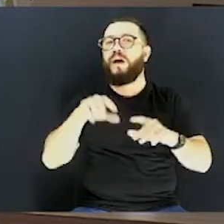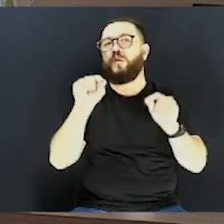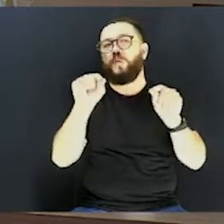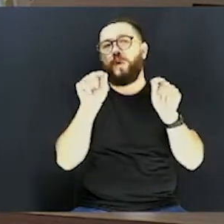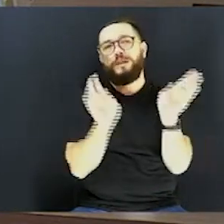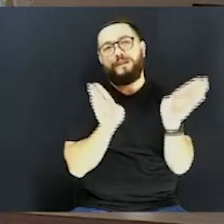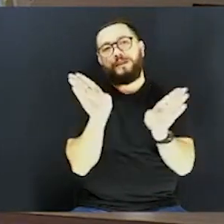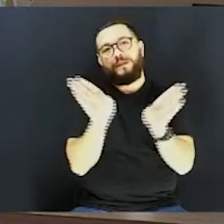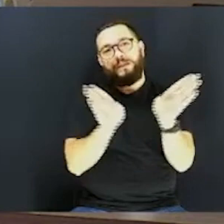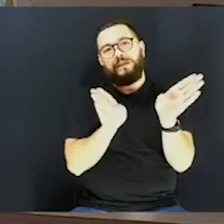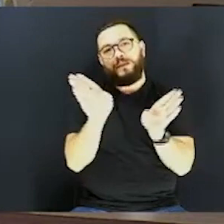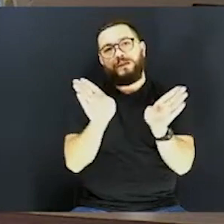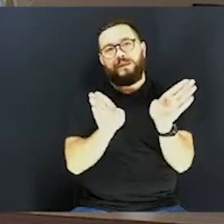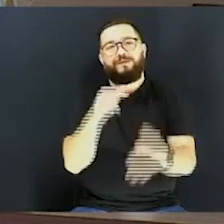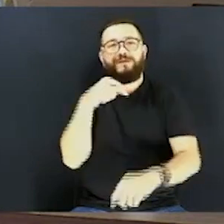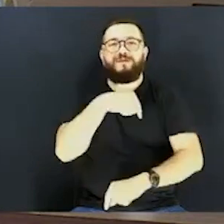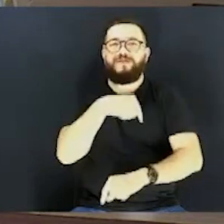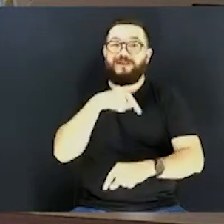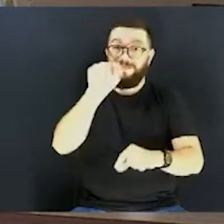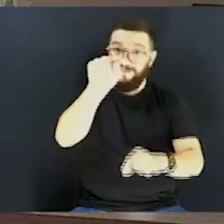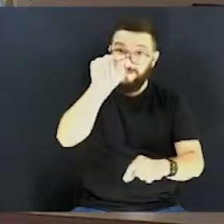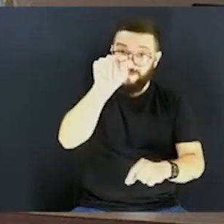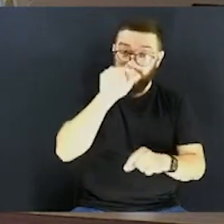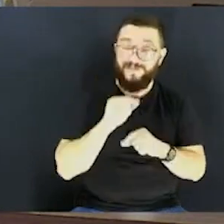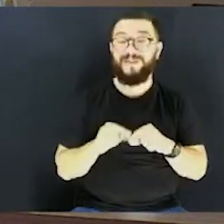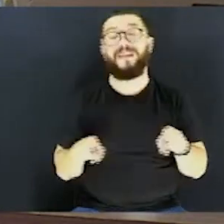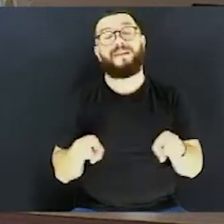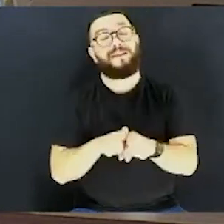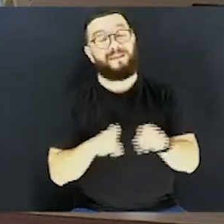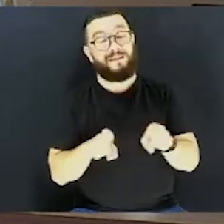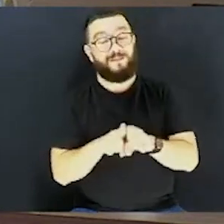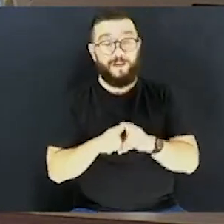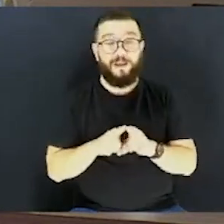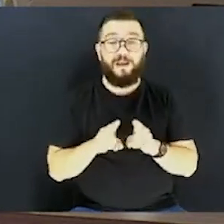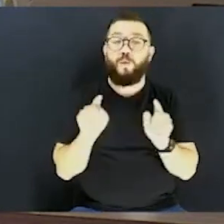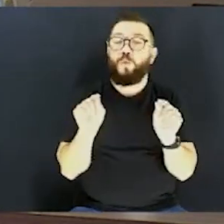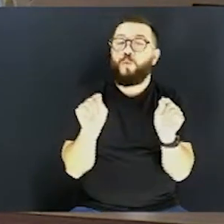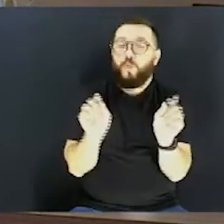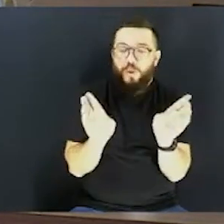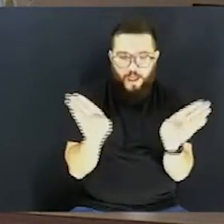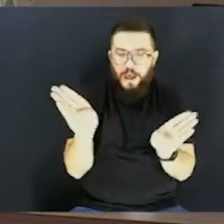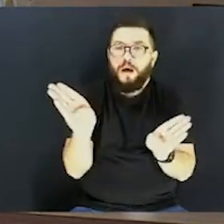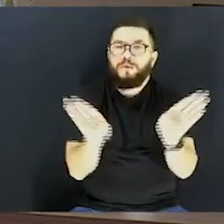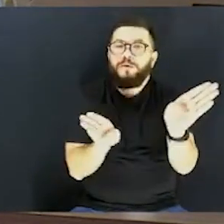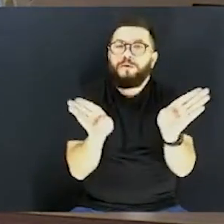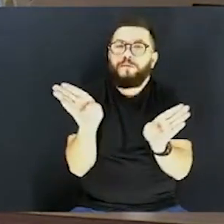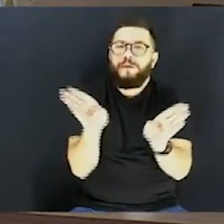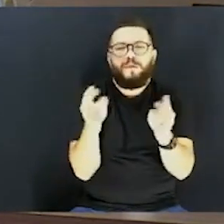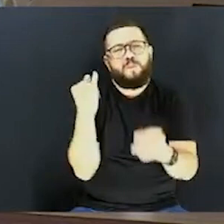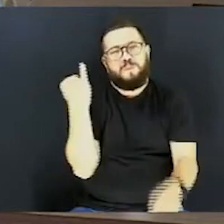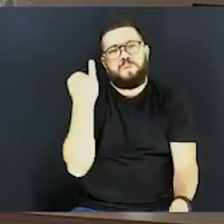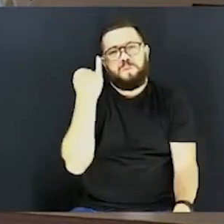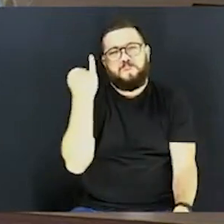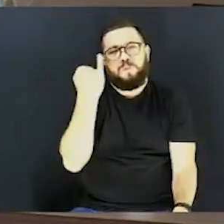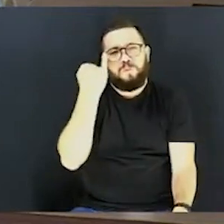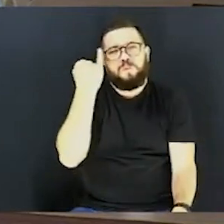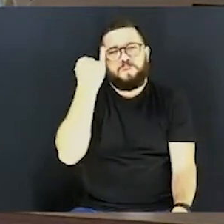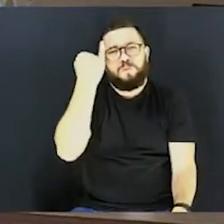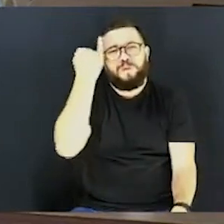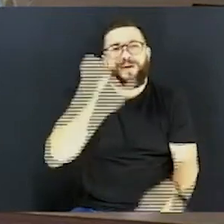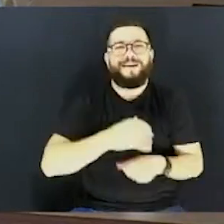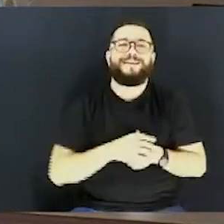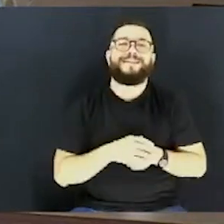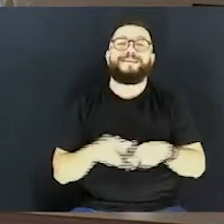5, e lembrando que essa acessibilidade é importantíssima, né? E também quero fazer